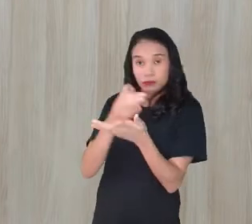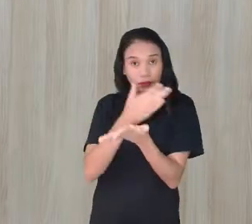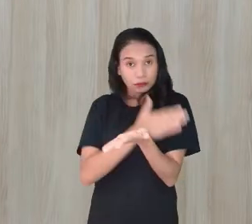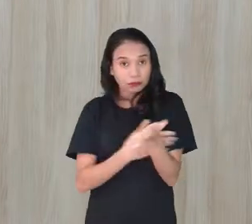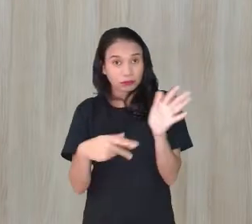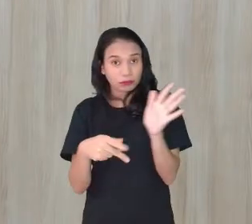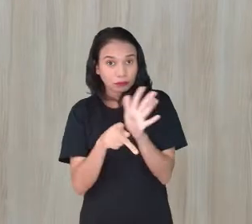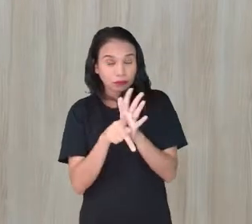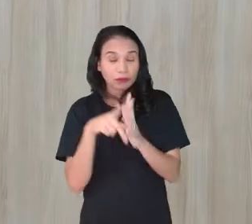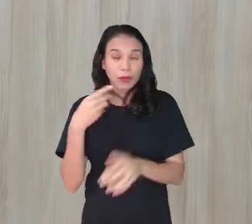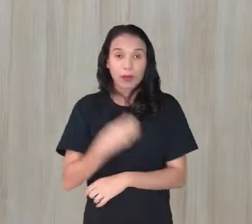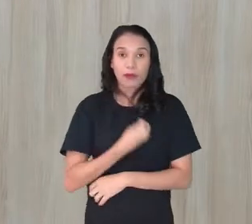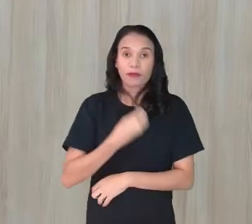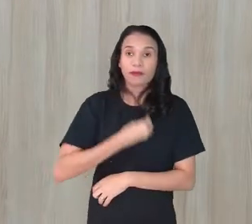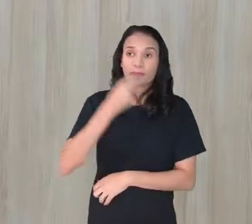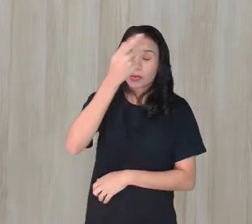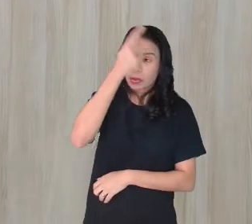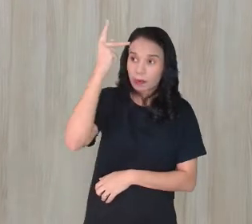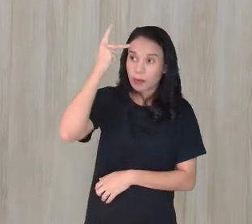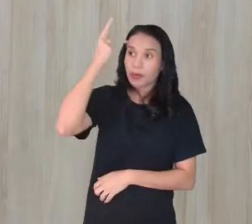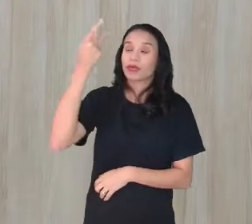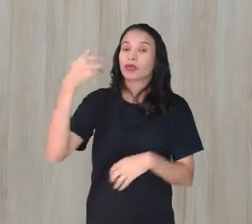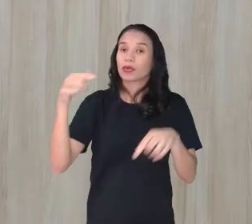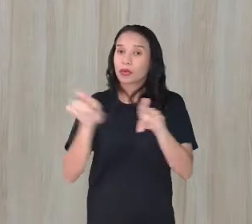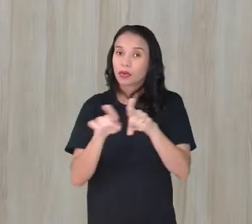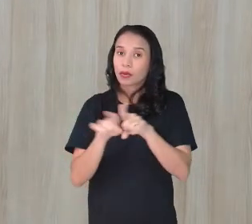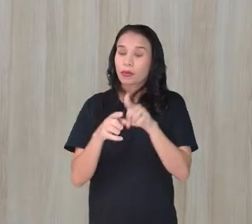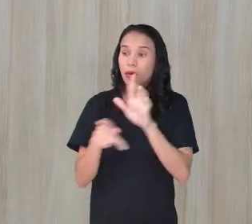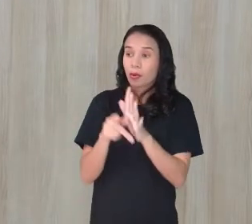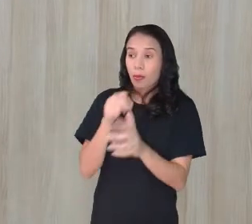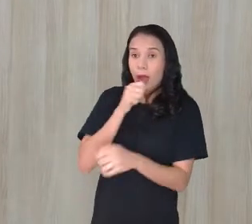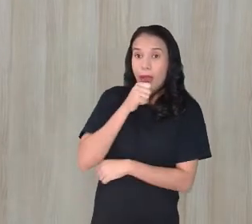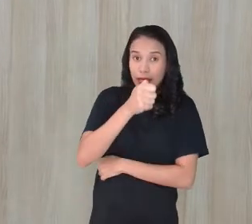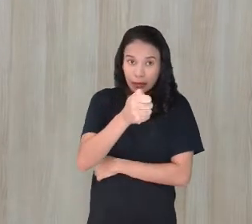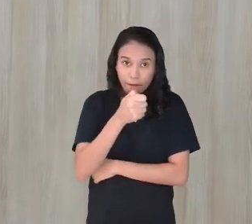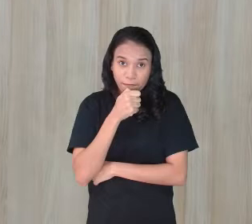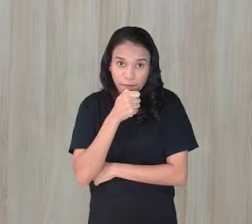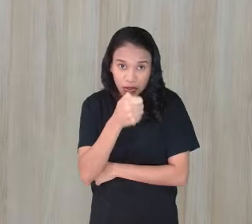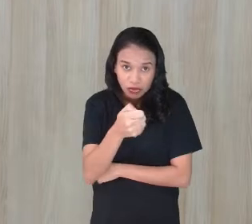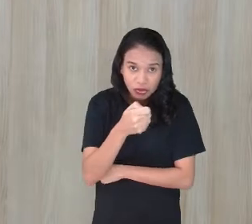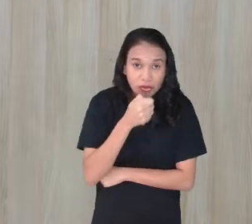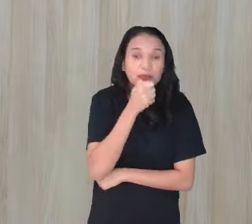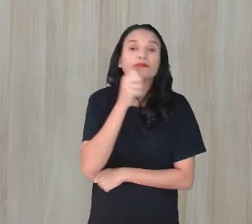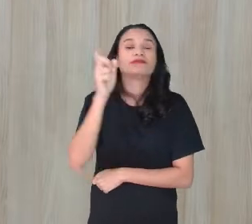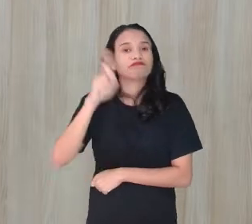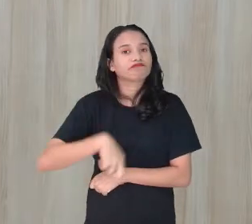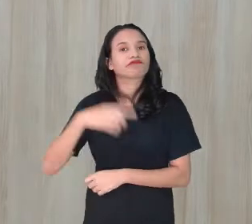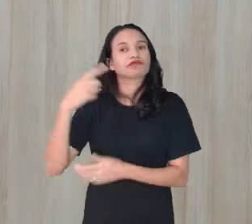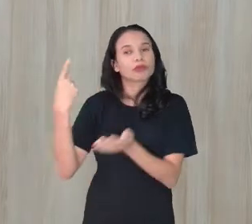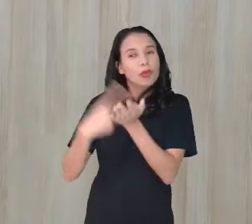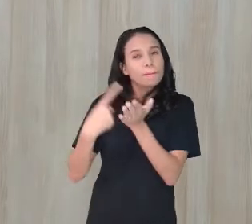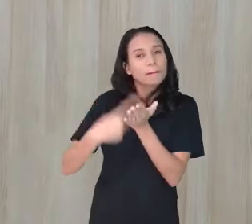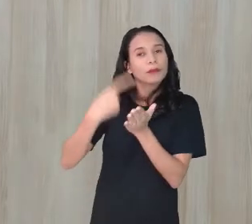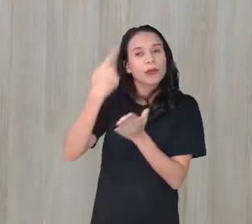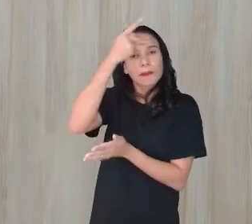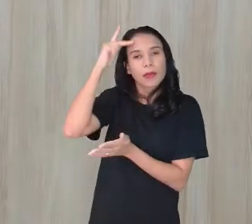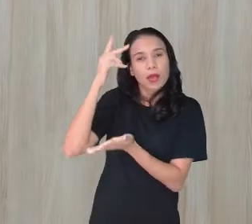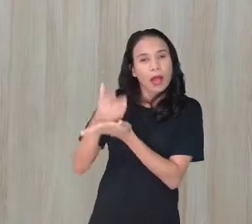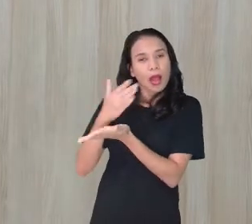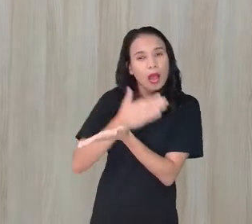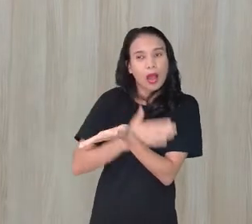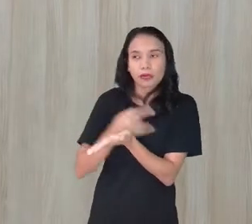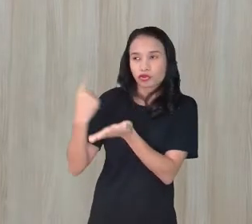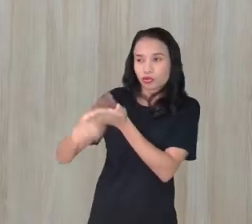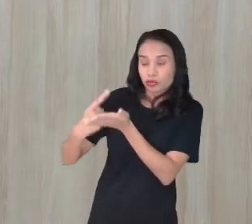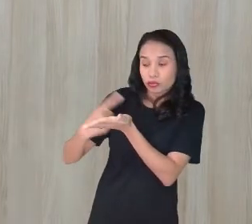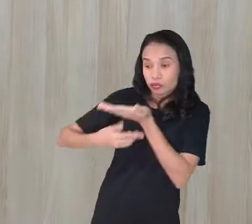antecedente sobre a vida dessa pessoa. E aí, essa entrevista vai ser previamente acordada, a gente faz um acordo